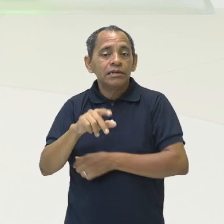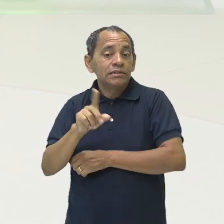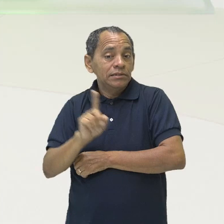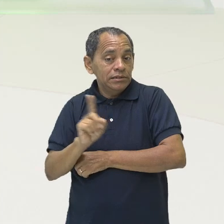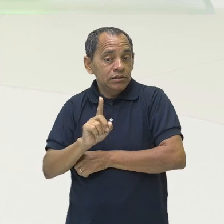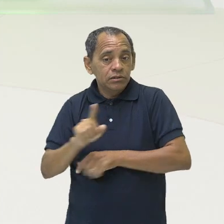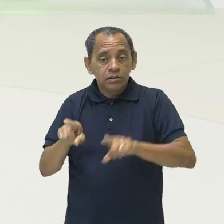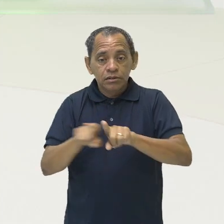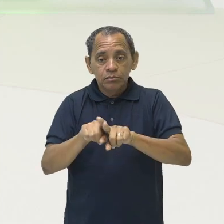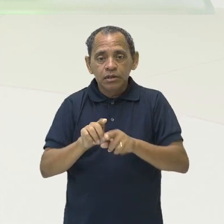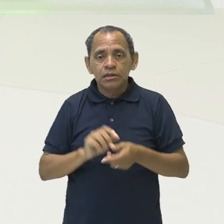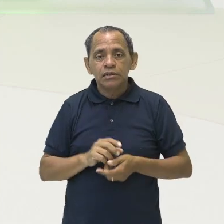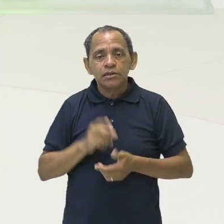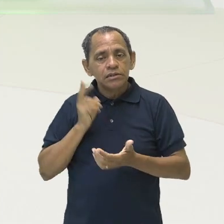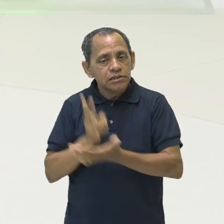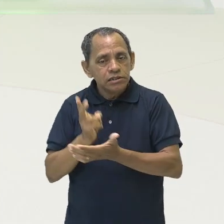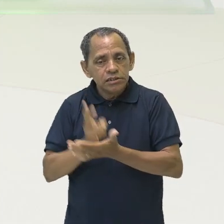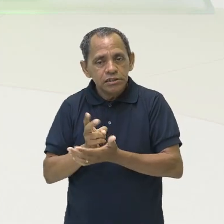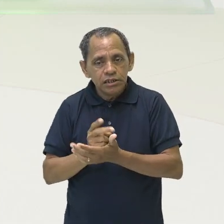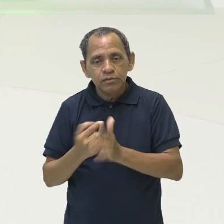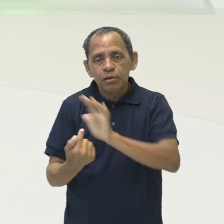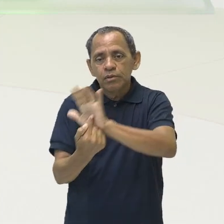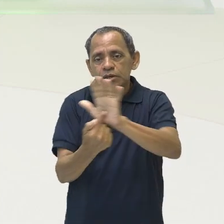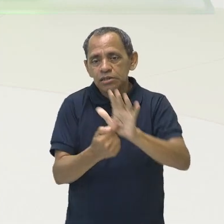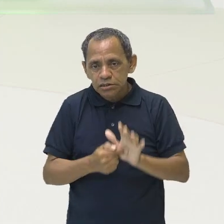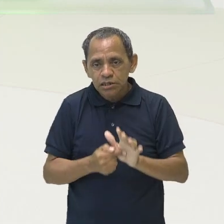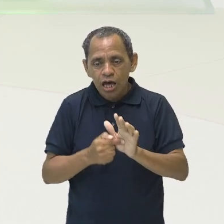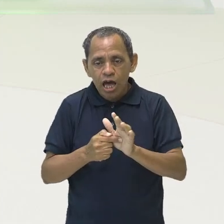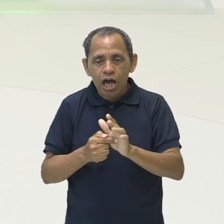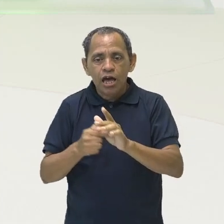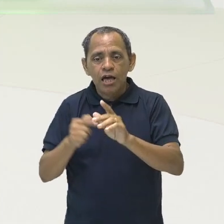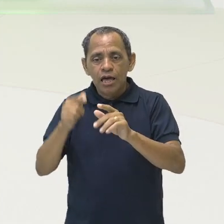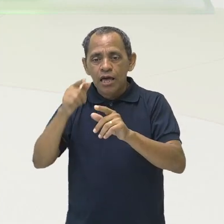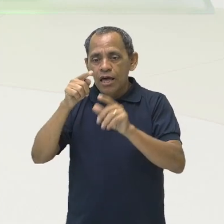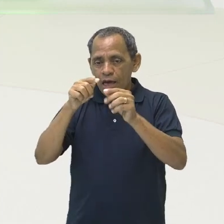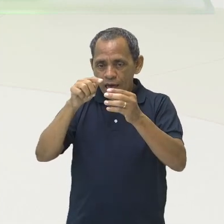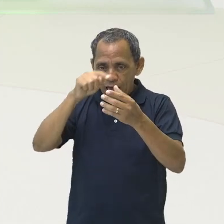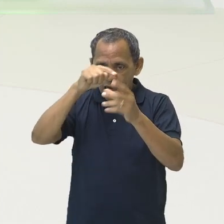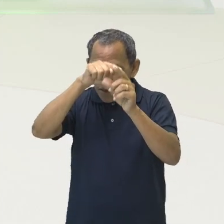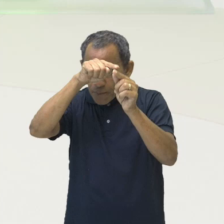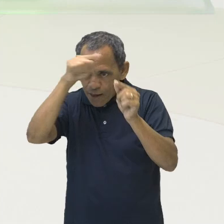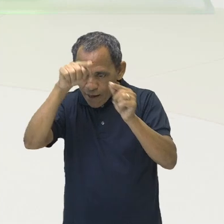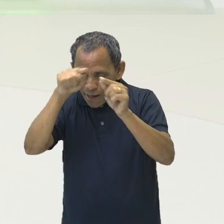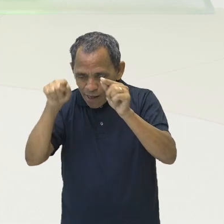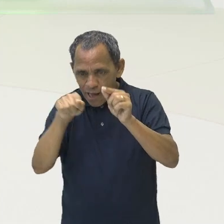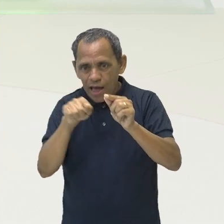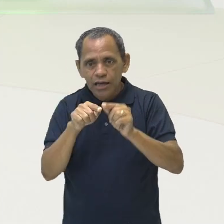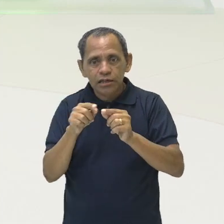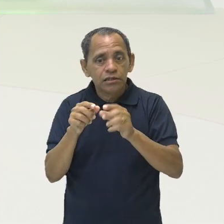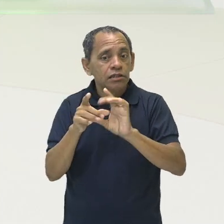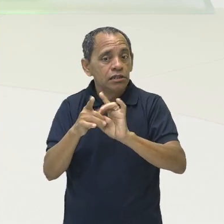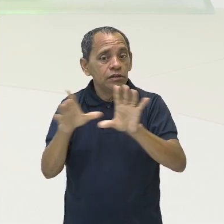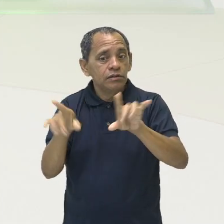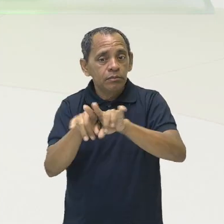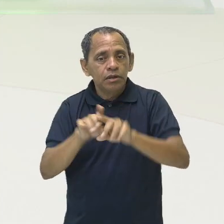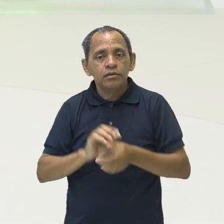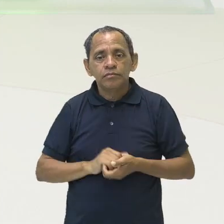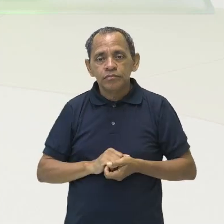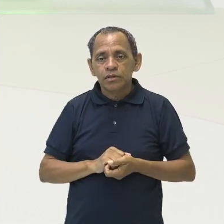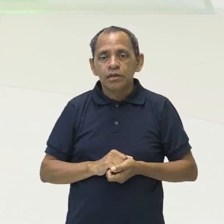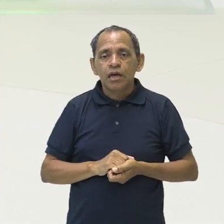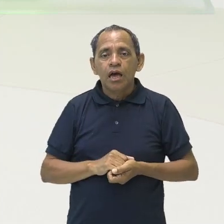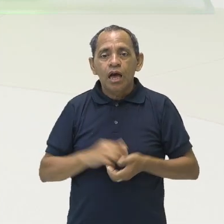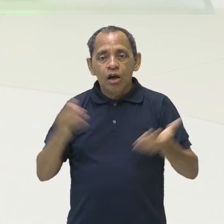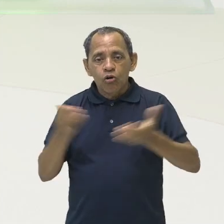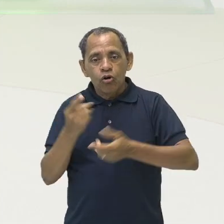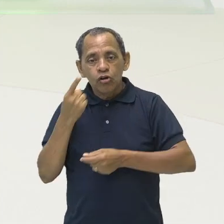vai apresentar extremidades livres, tá certo? Essa é a classificação das cadeias carbônicas. Agora, nós vamos